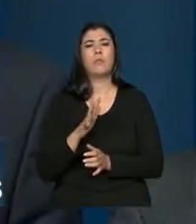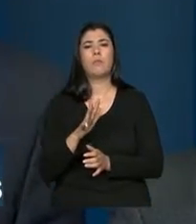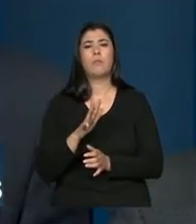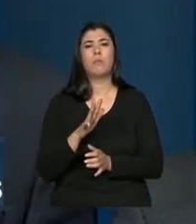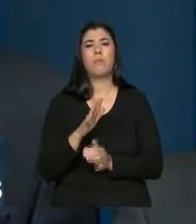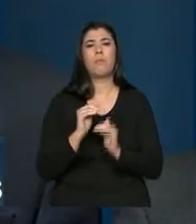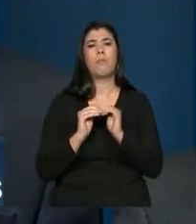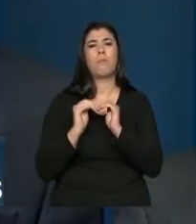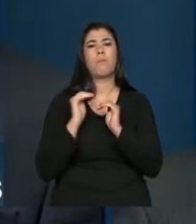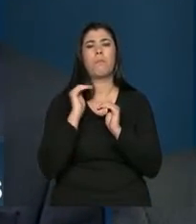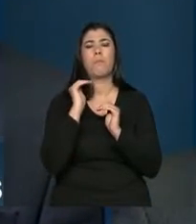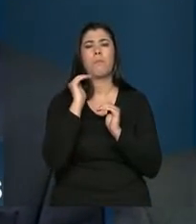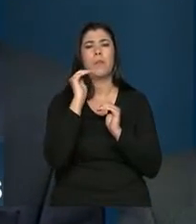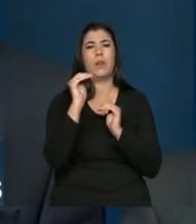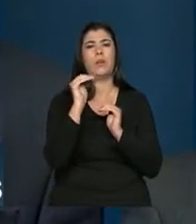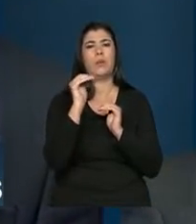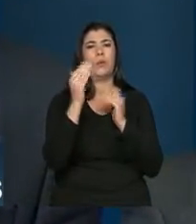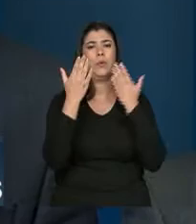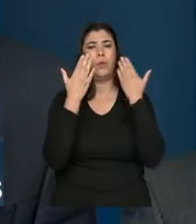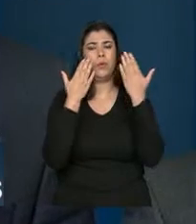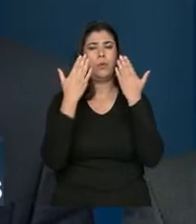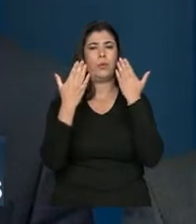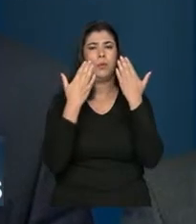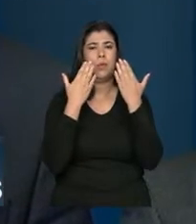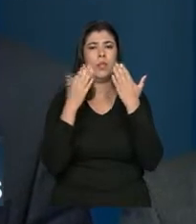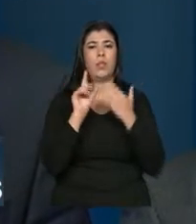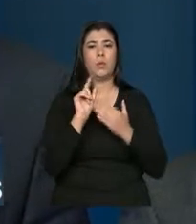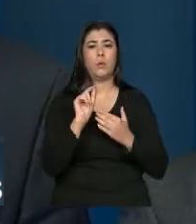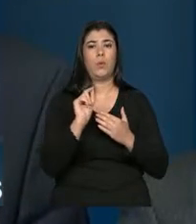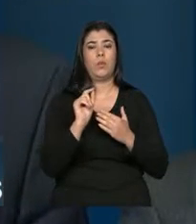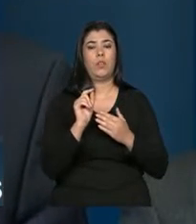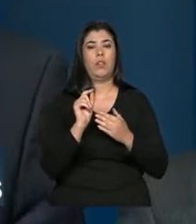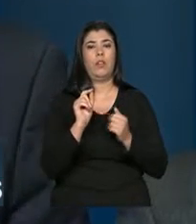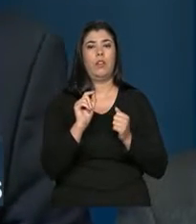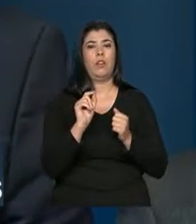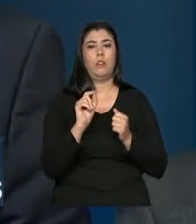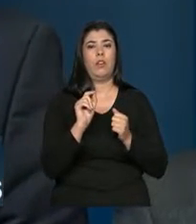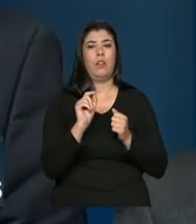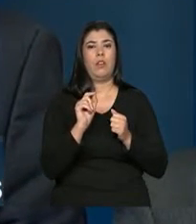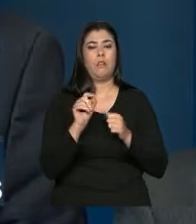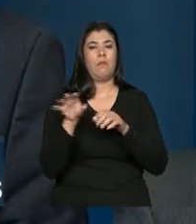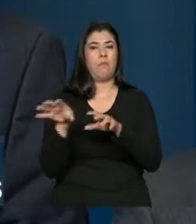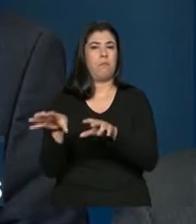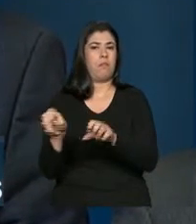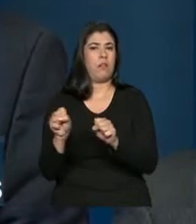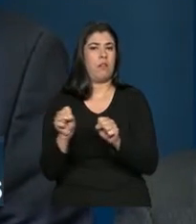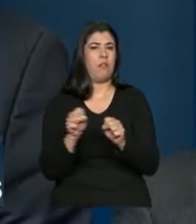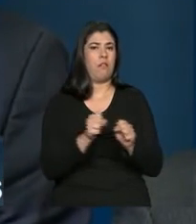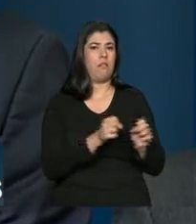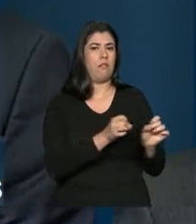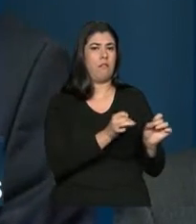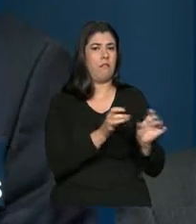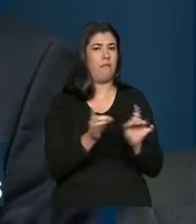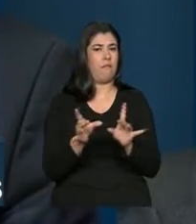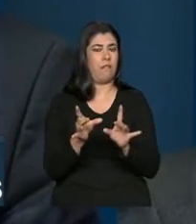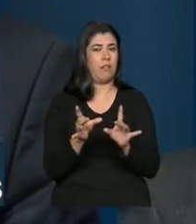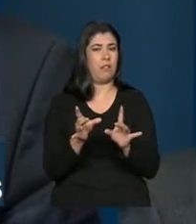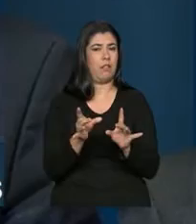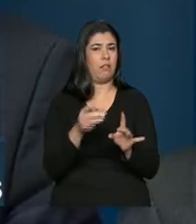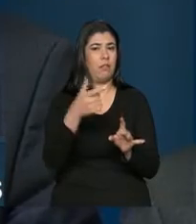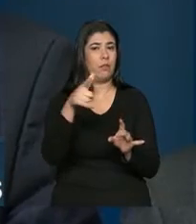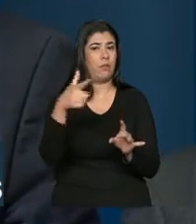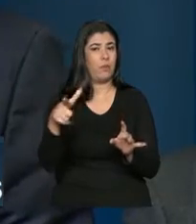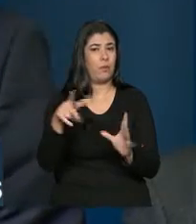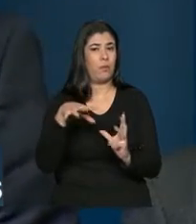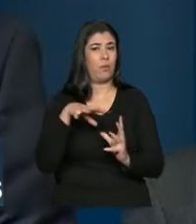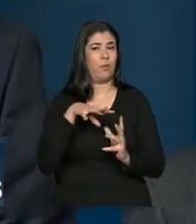são maiores no tocante ao tráfico internacional. Então, isso depende do